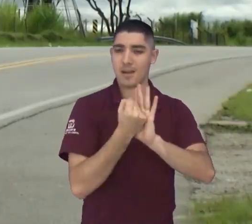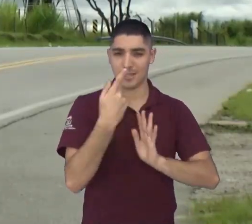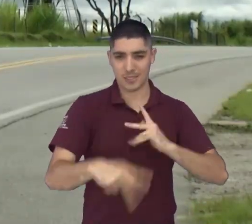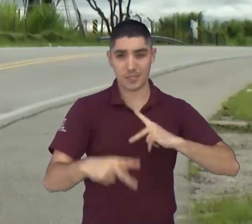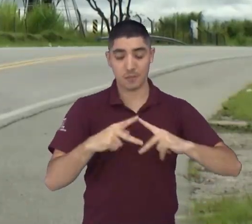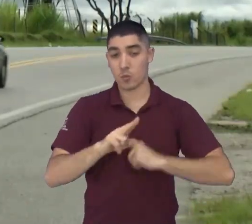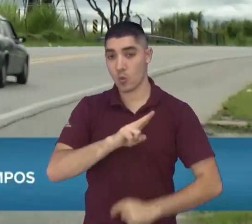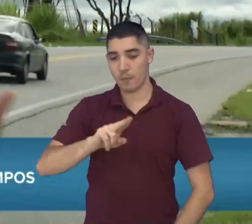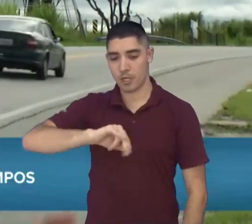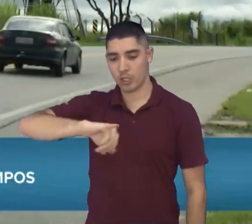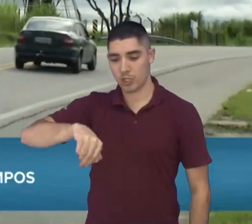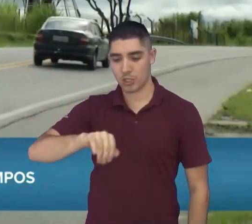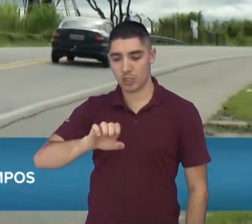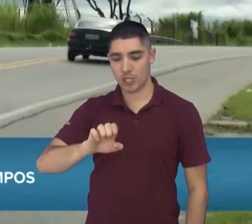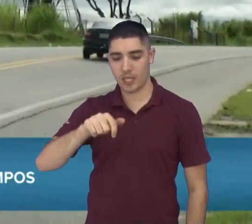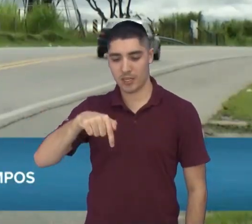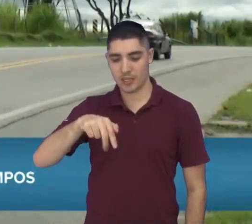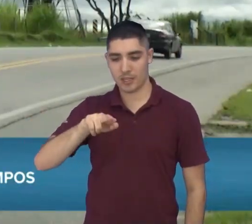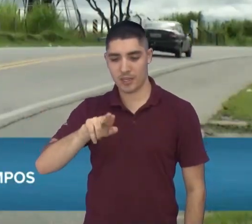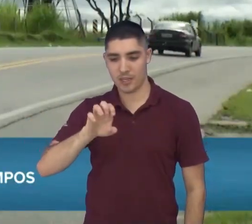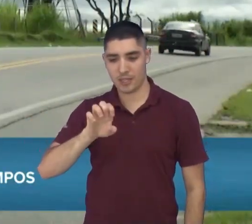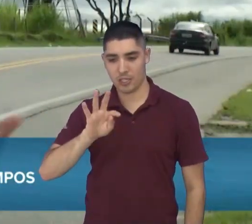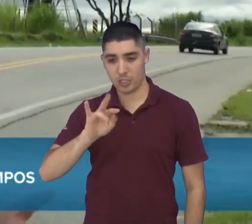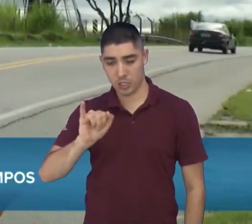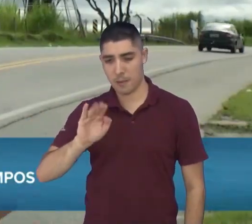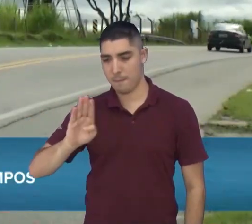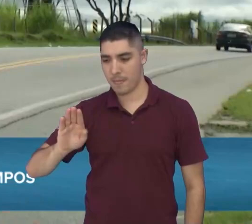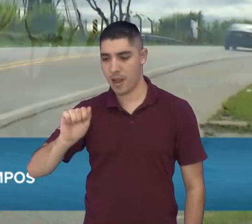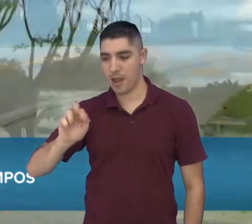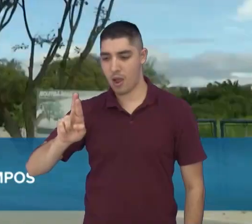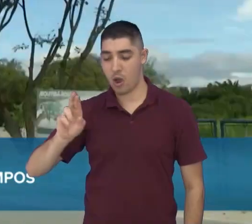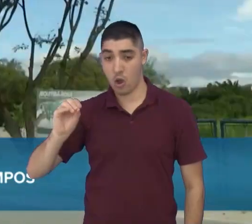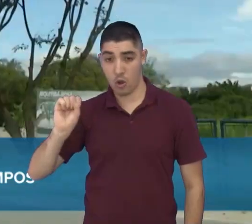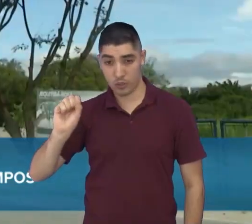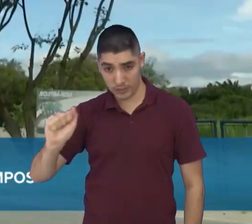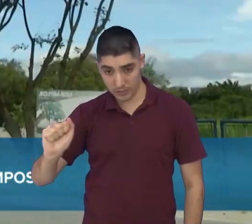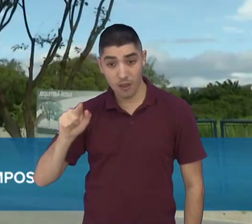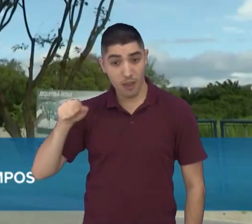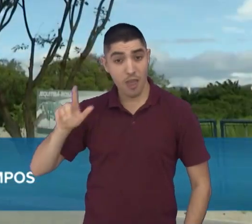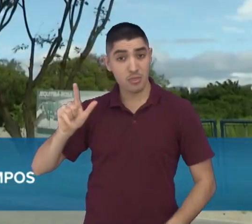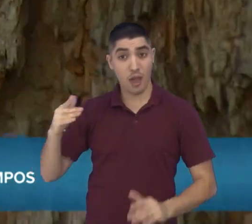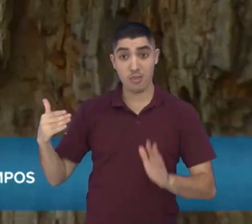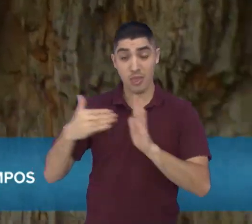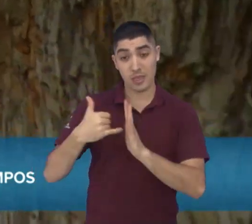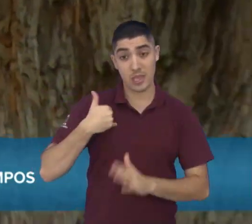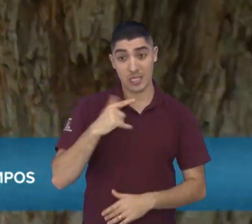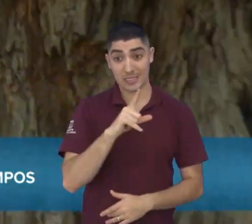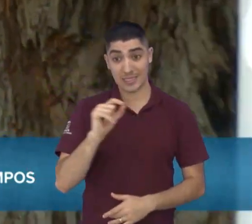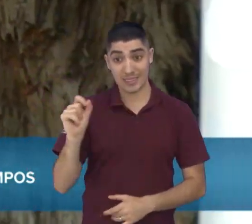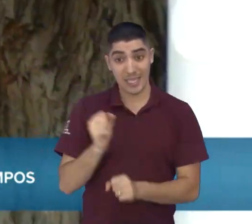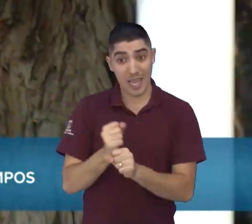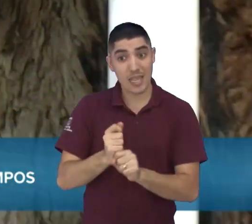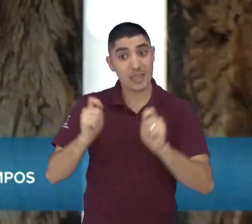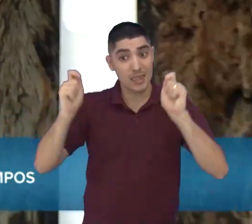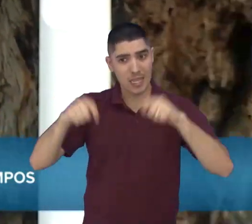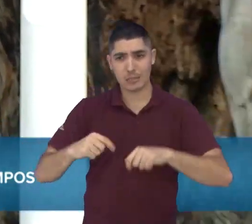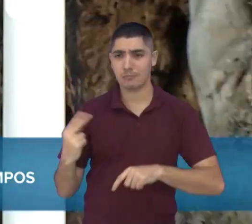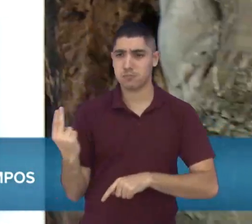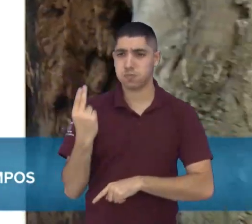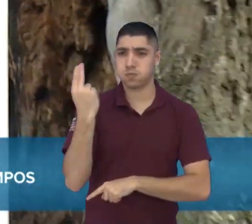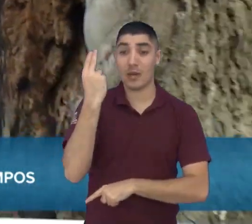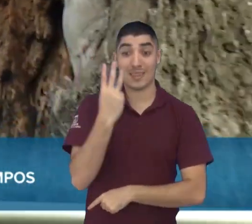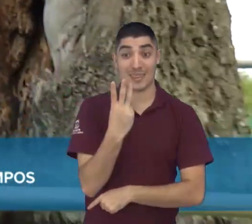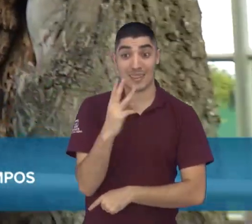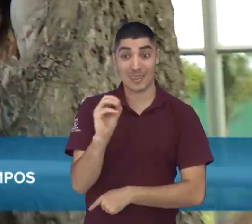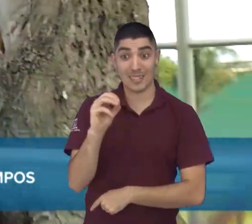Jequitibá Rosa possui 500 anos, podendo chegar até 1000, com 27 metros de altura e 30 metros de diâmetro de